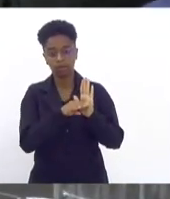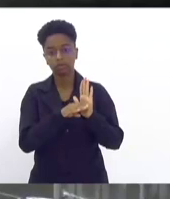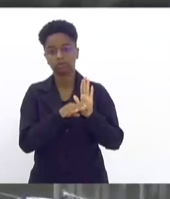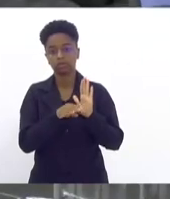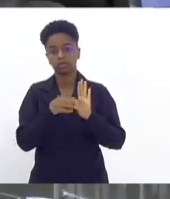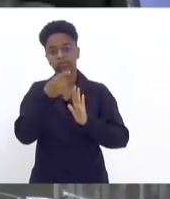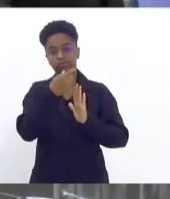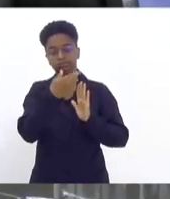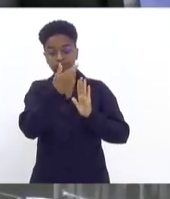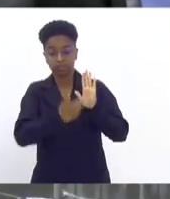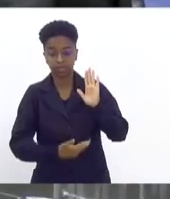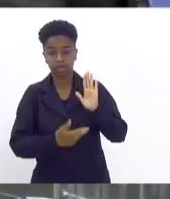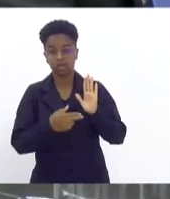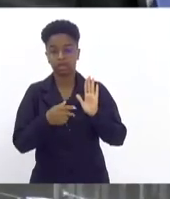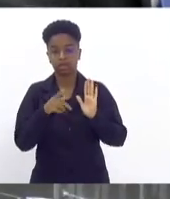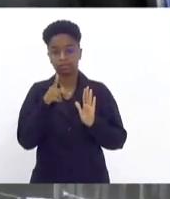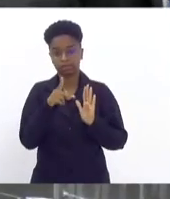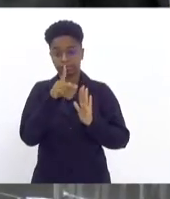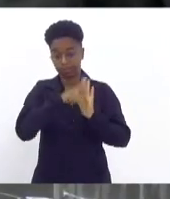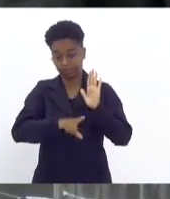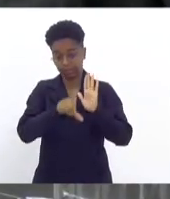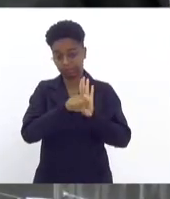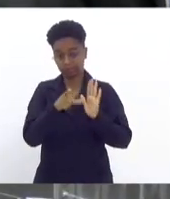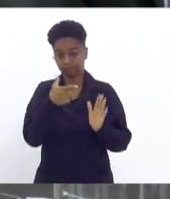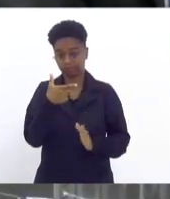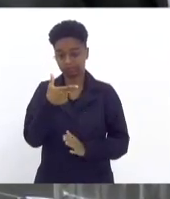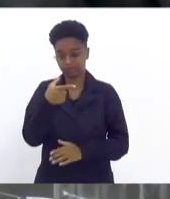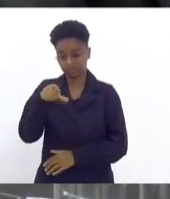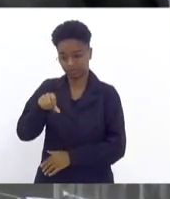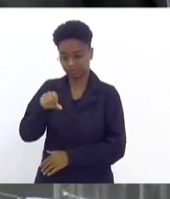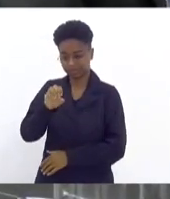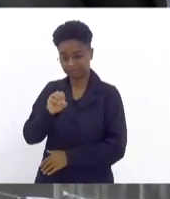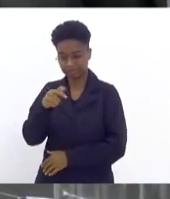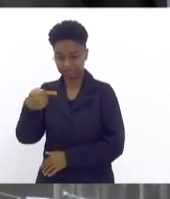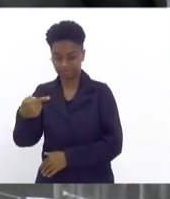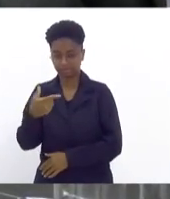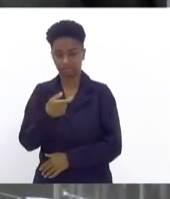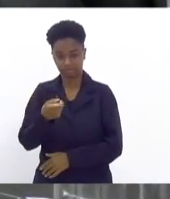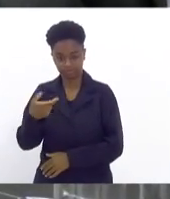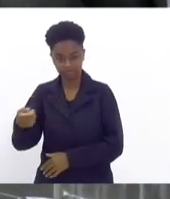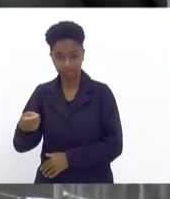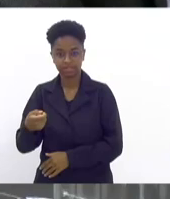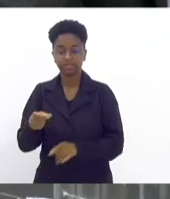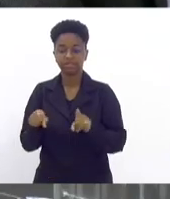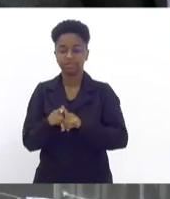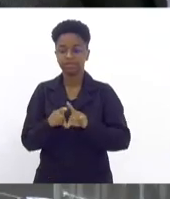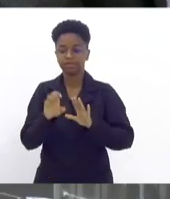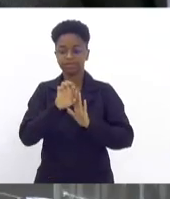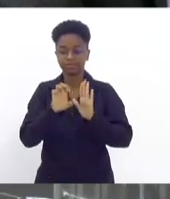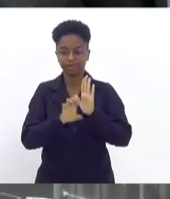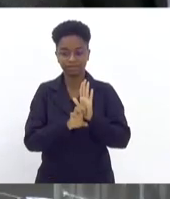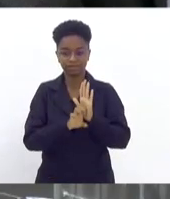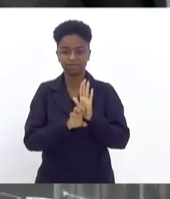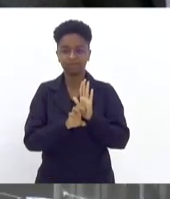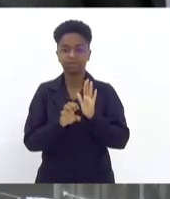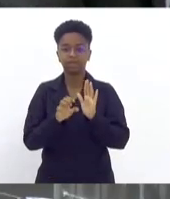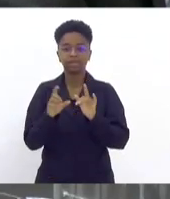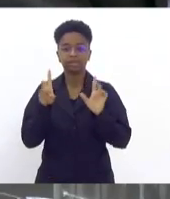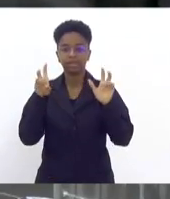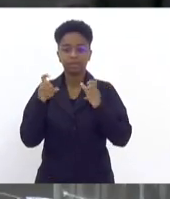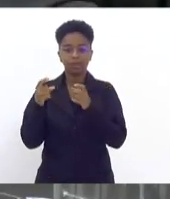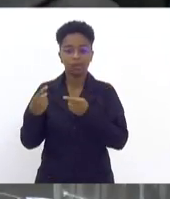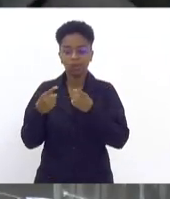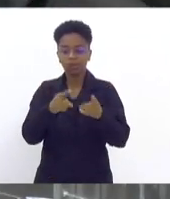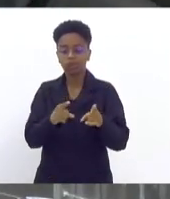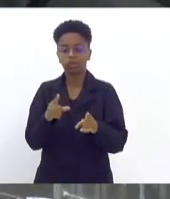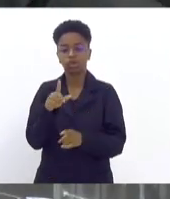Fred Pacheco, o PL 2907-2020, de autoria dos deputados Daniel Librelão e Gustavo Tutuca, que dispõe sobre a campanha de combate aos golpes